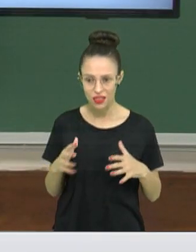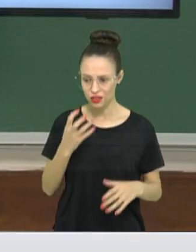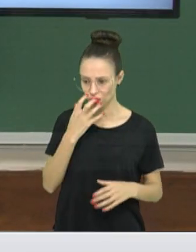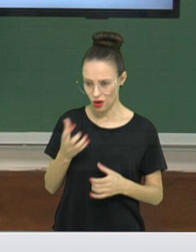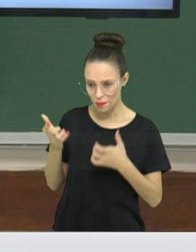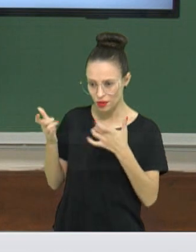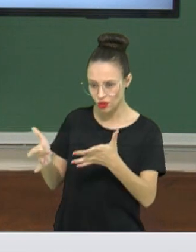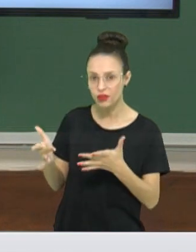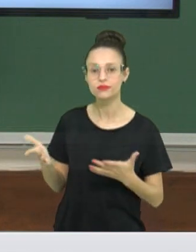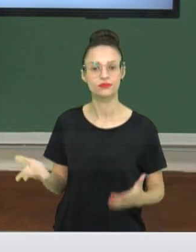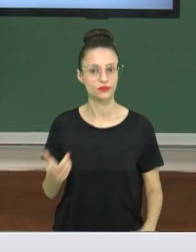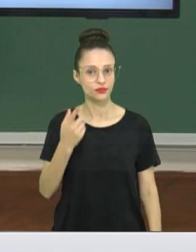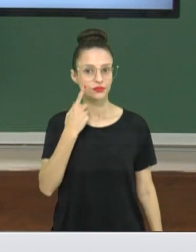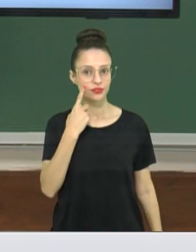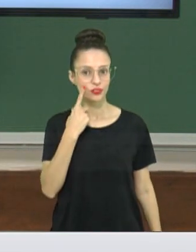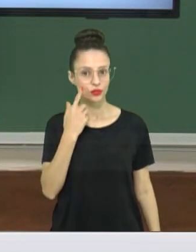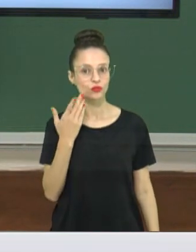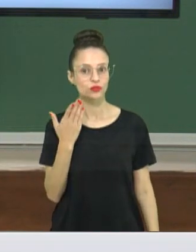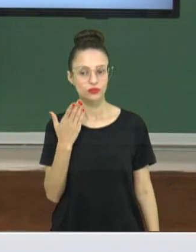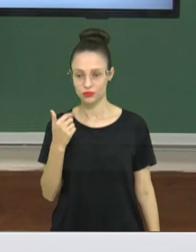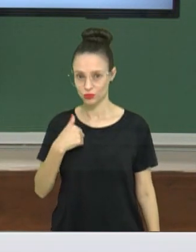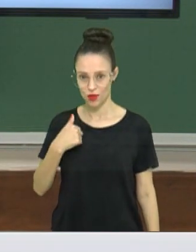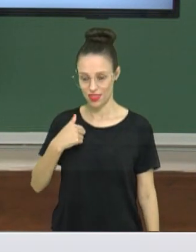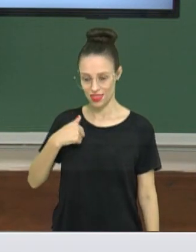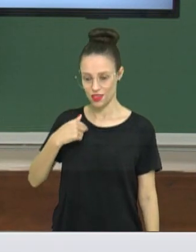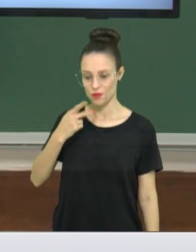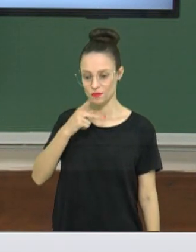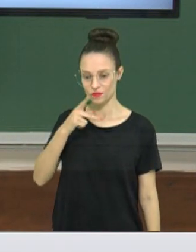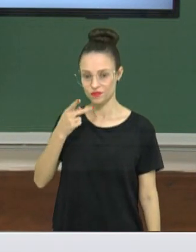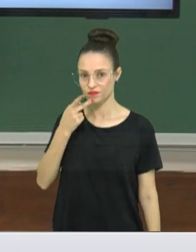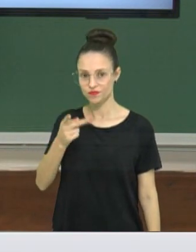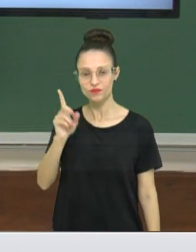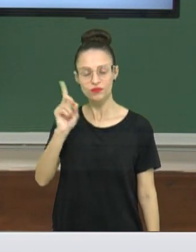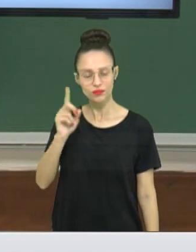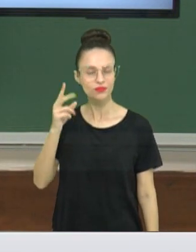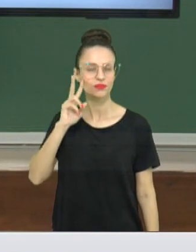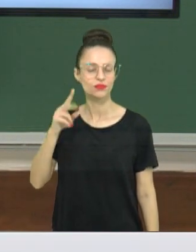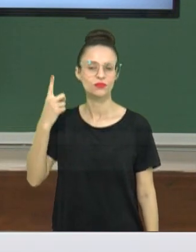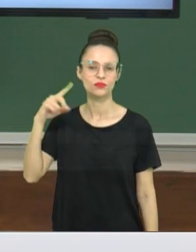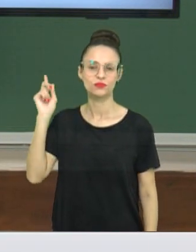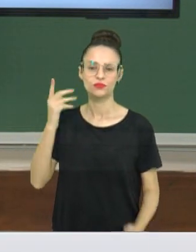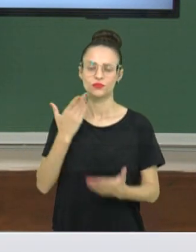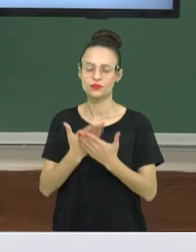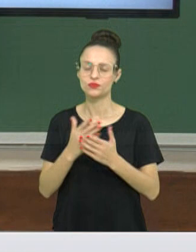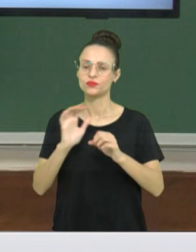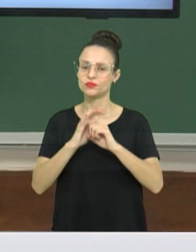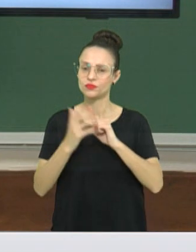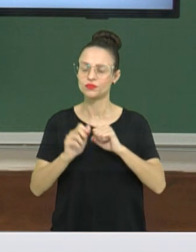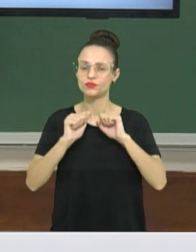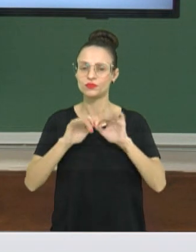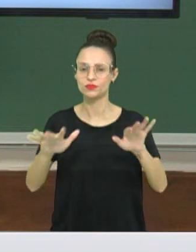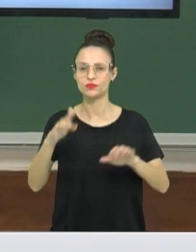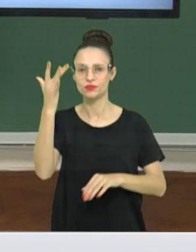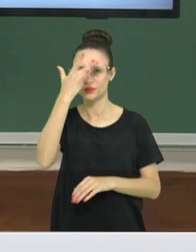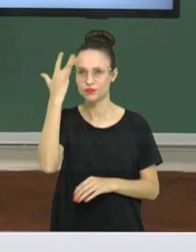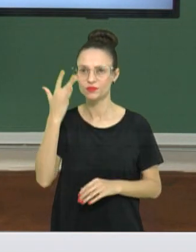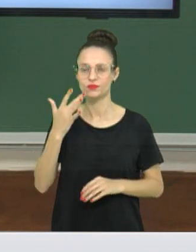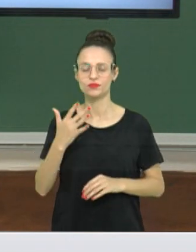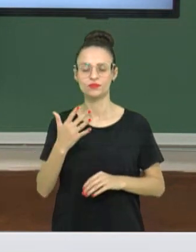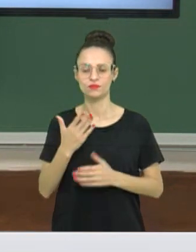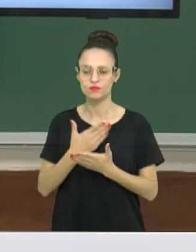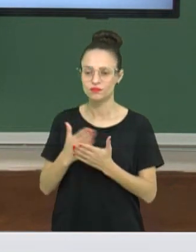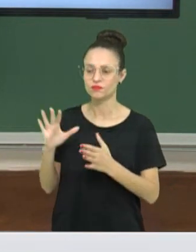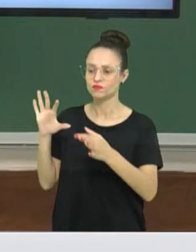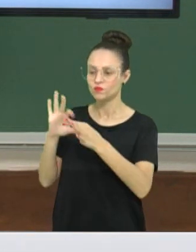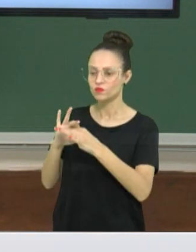cão. Vocês viram, não é a professora que está falando. Lembram da aula passada que a pandemia fez as pessoas olharem mais para a